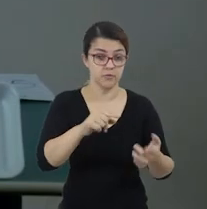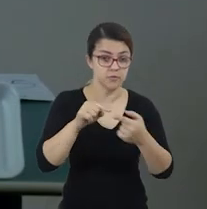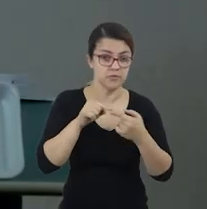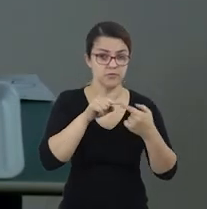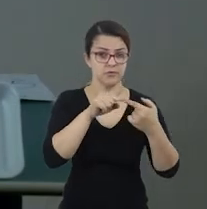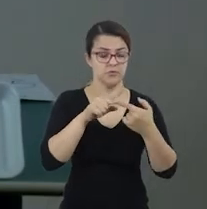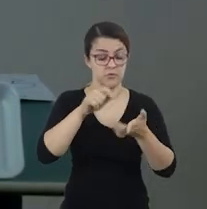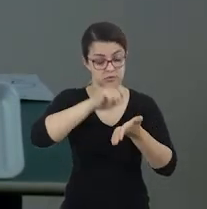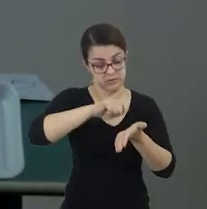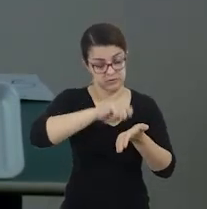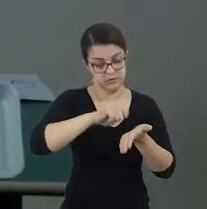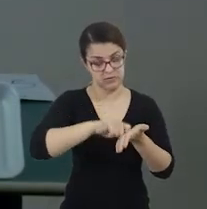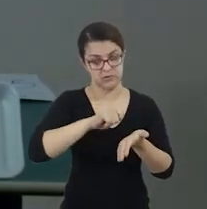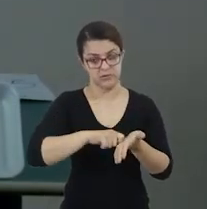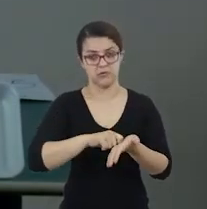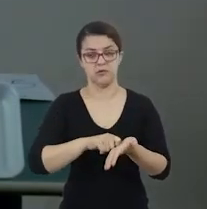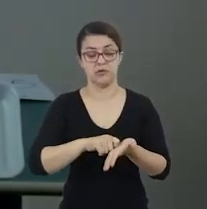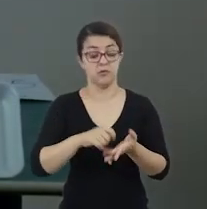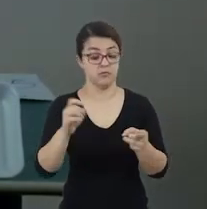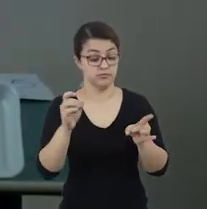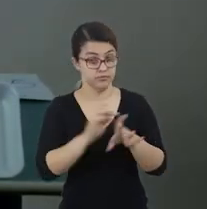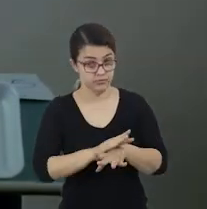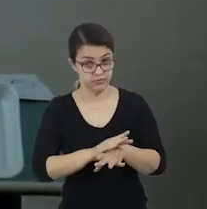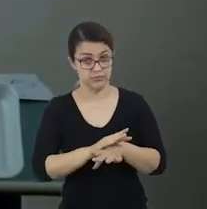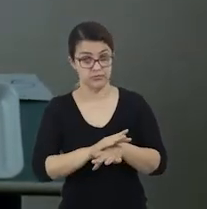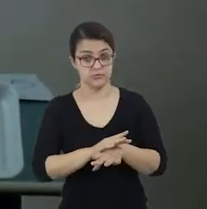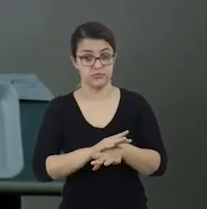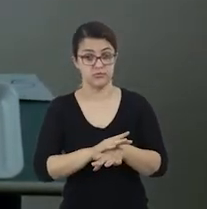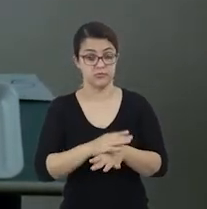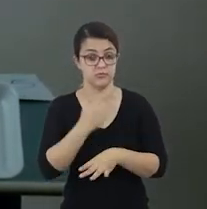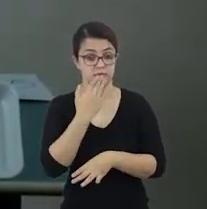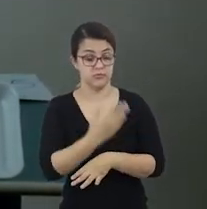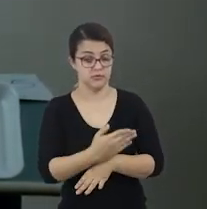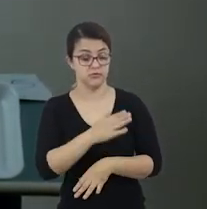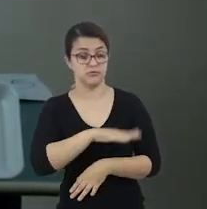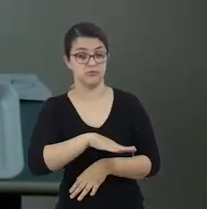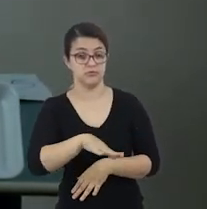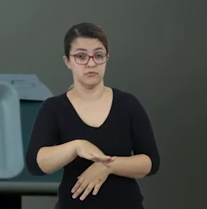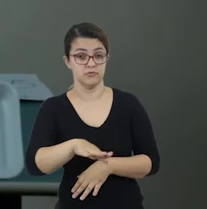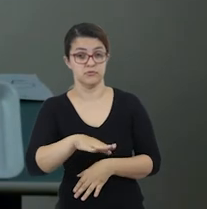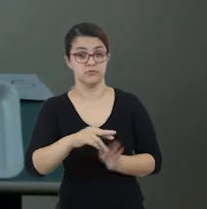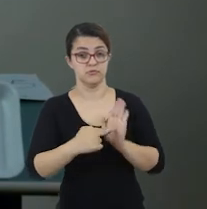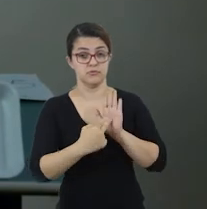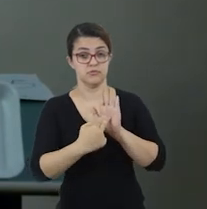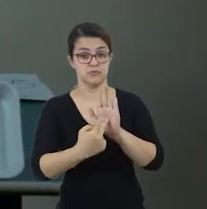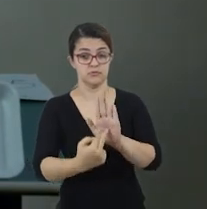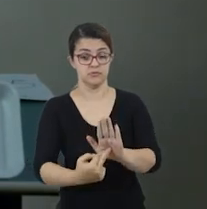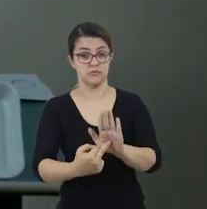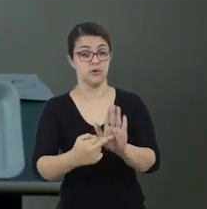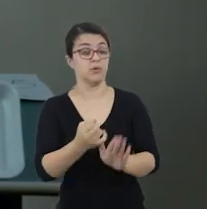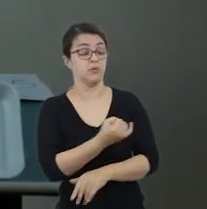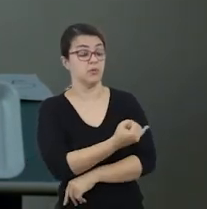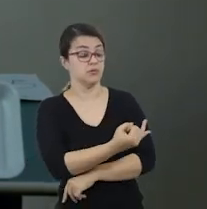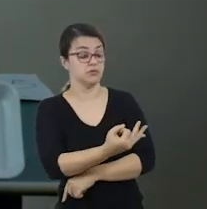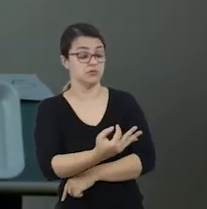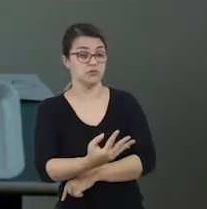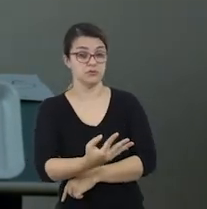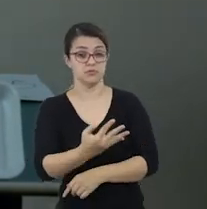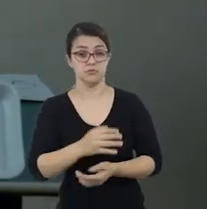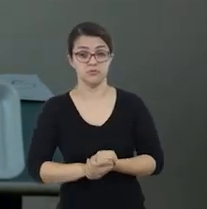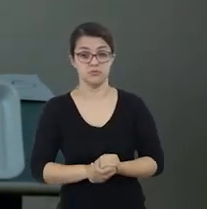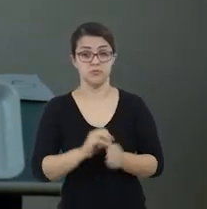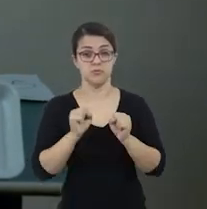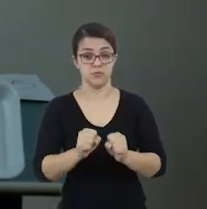do número. Depois de escrever o número na ficha, peça para que a criança represente a quantidade.